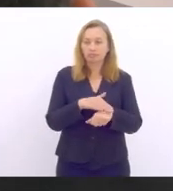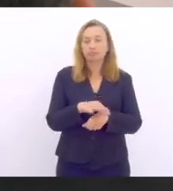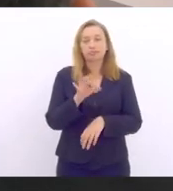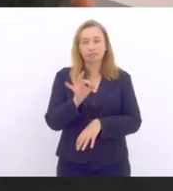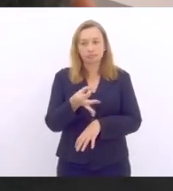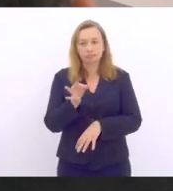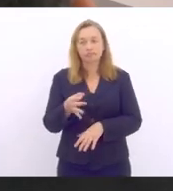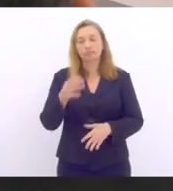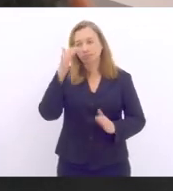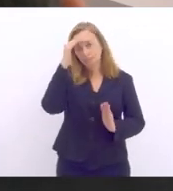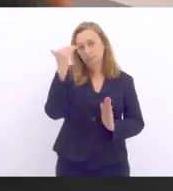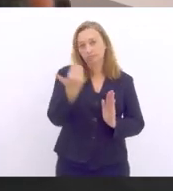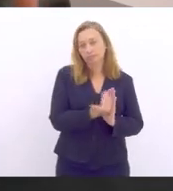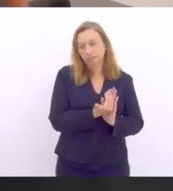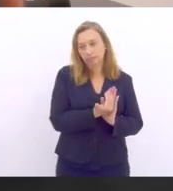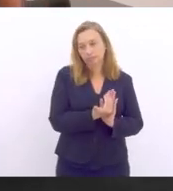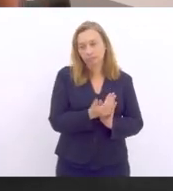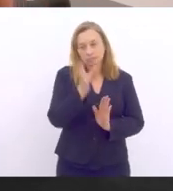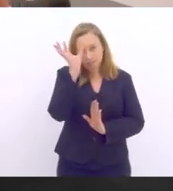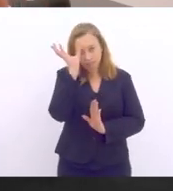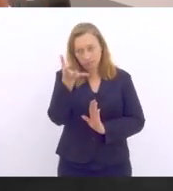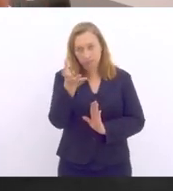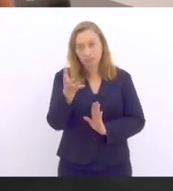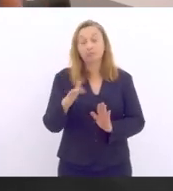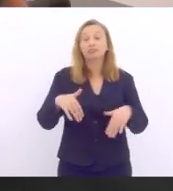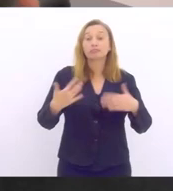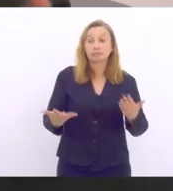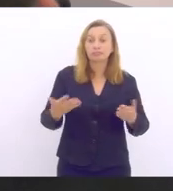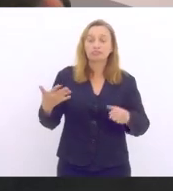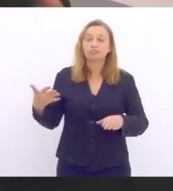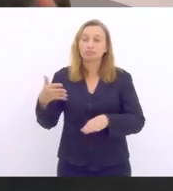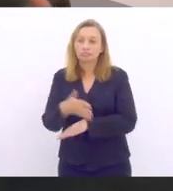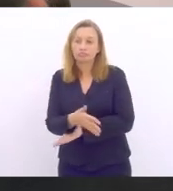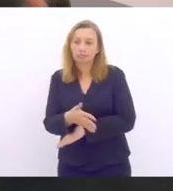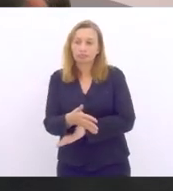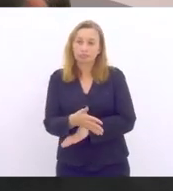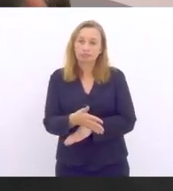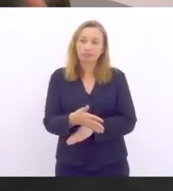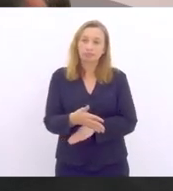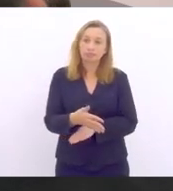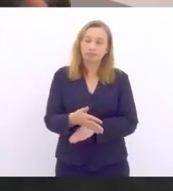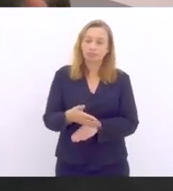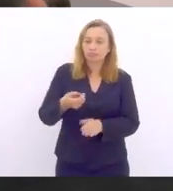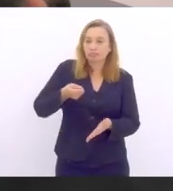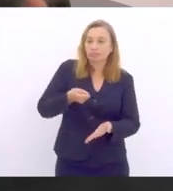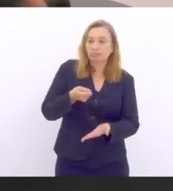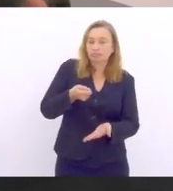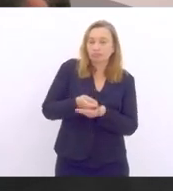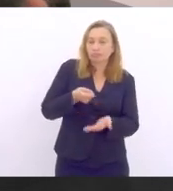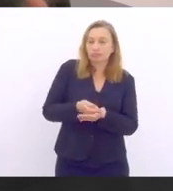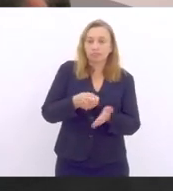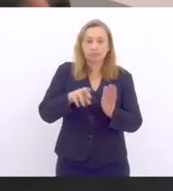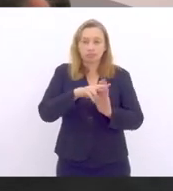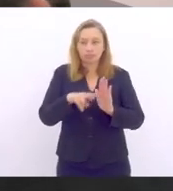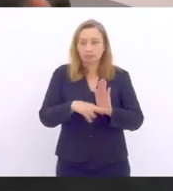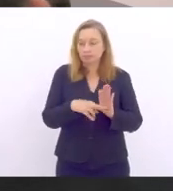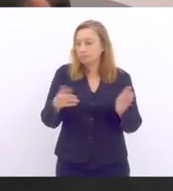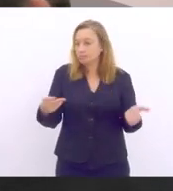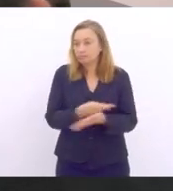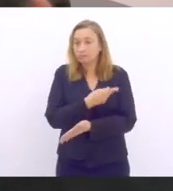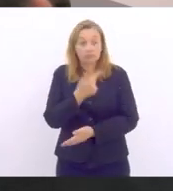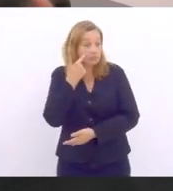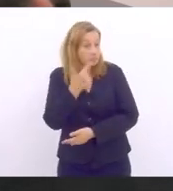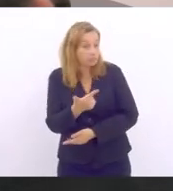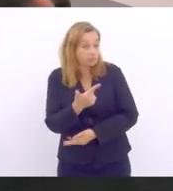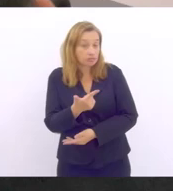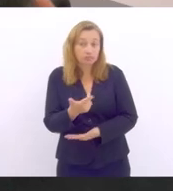solução é cumprida. Quando a solução vem de forma hierarquizada, de cima para baixo, a punição vai acontecer e as torcidas estão banidas. É